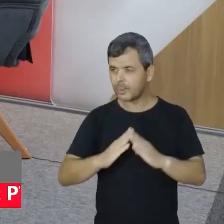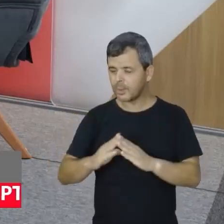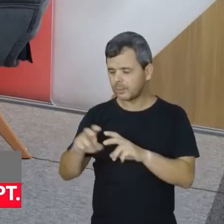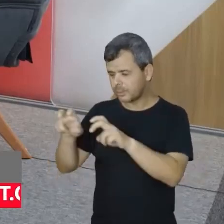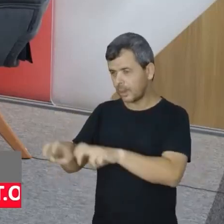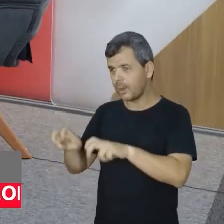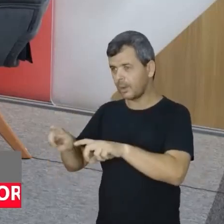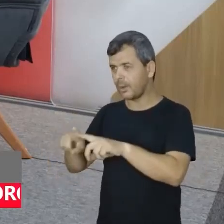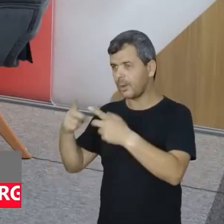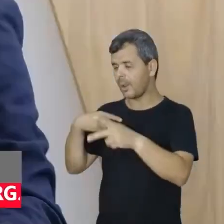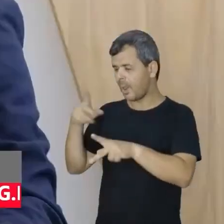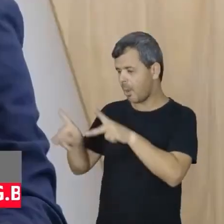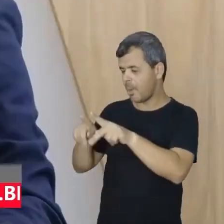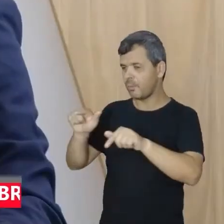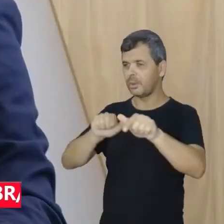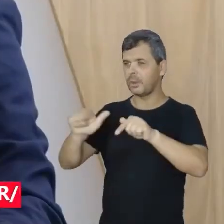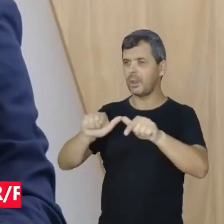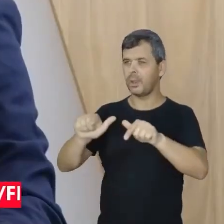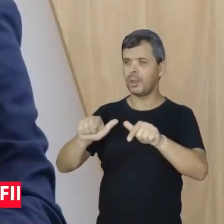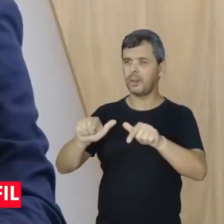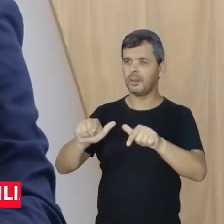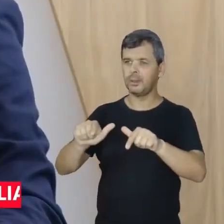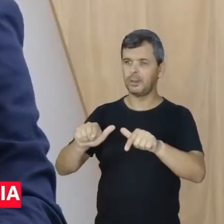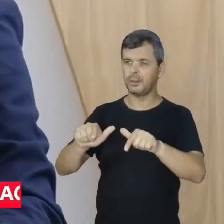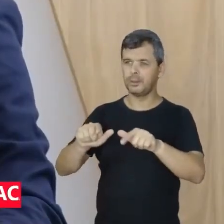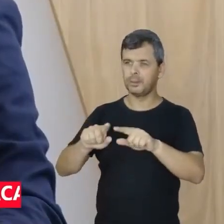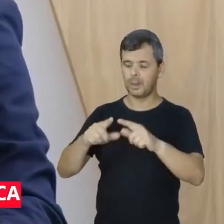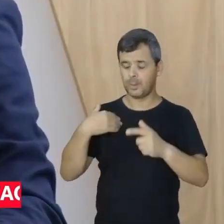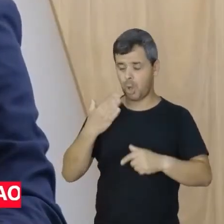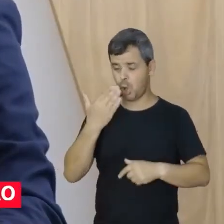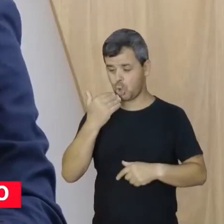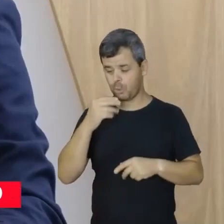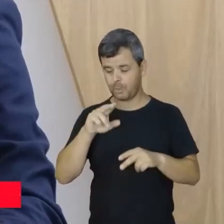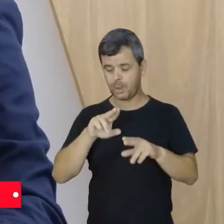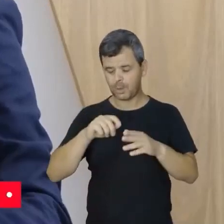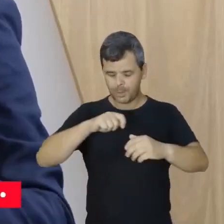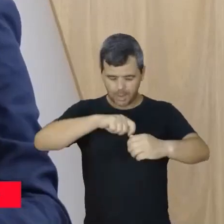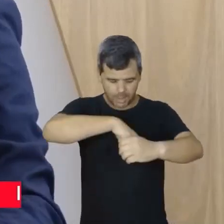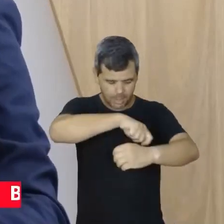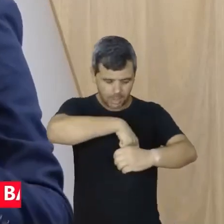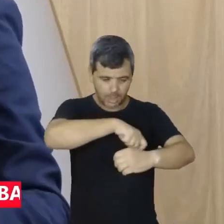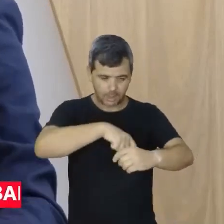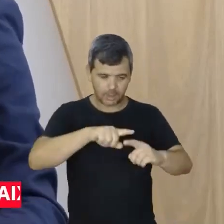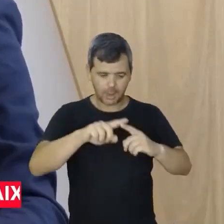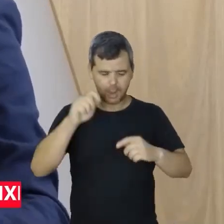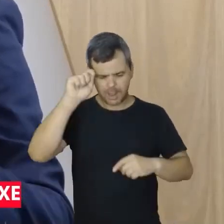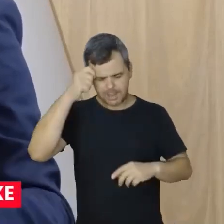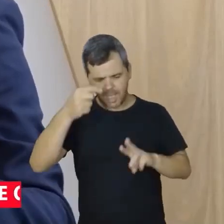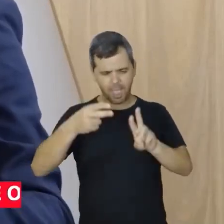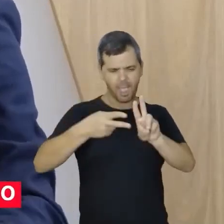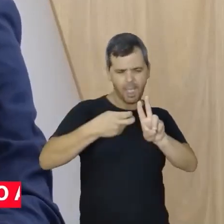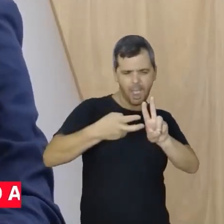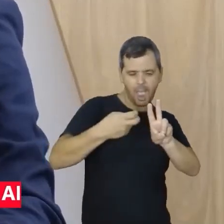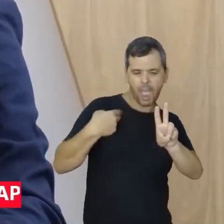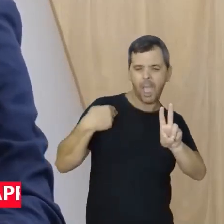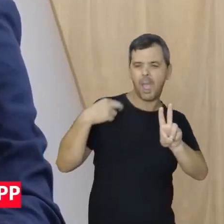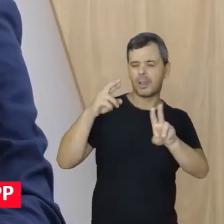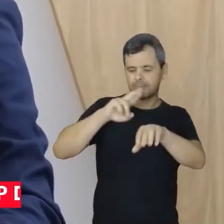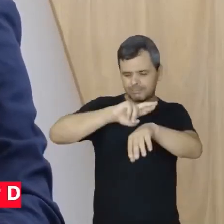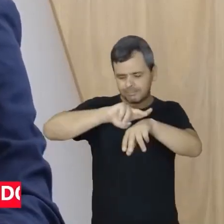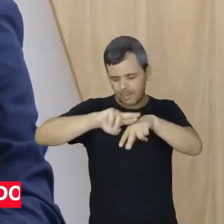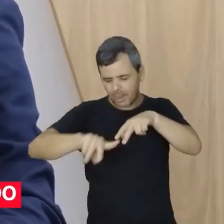agricultor, ao povo trabalhador, por comida nas panelas, negros, índios, raças